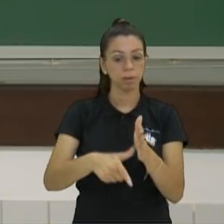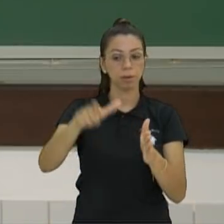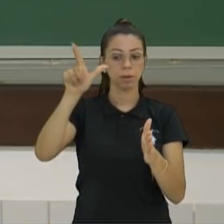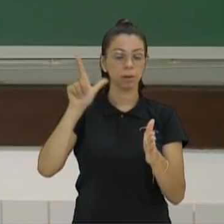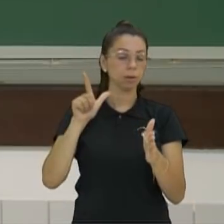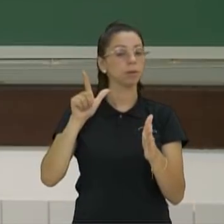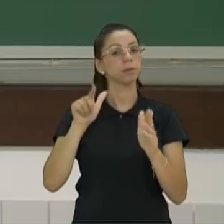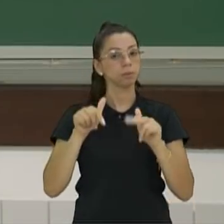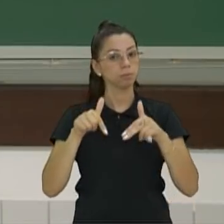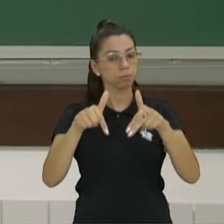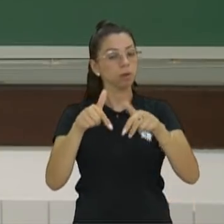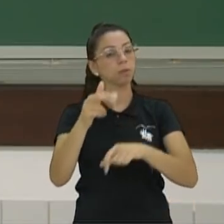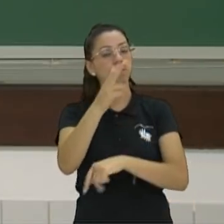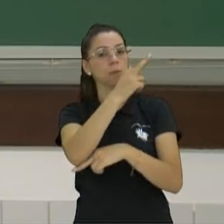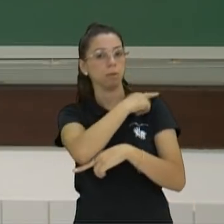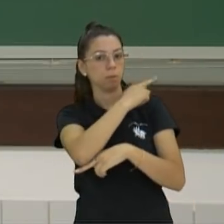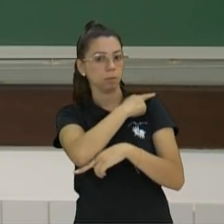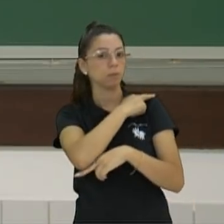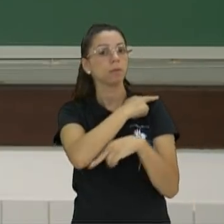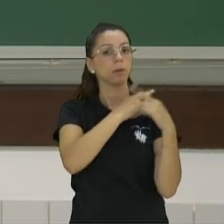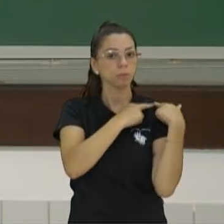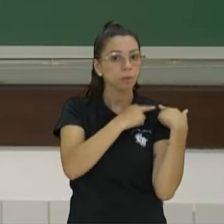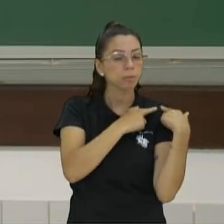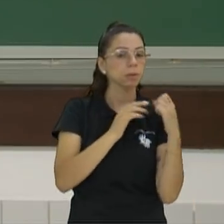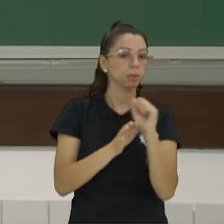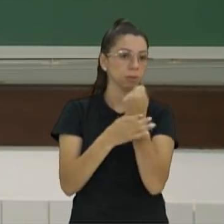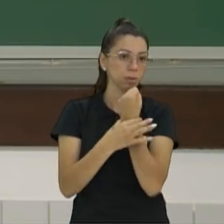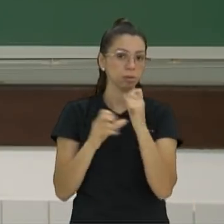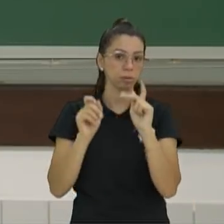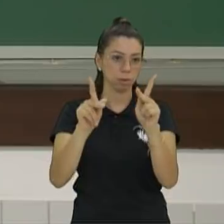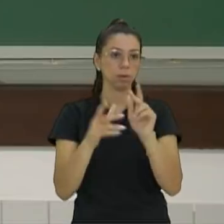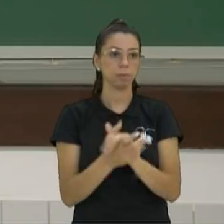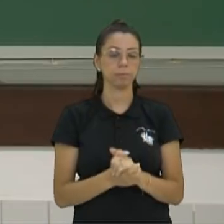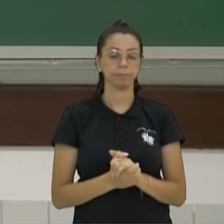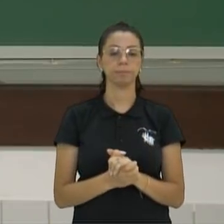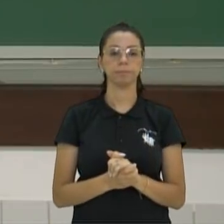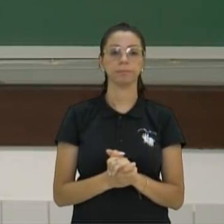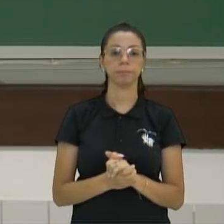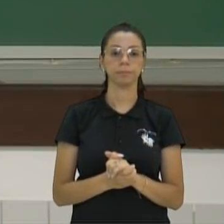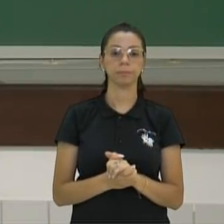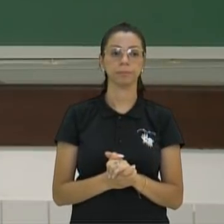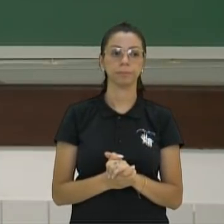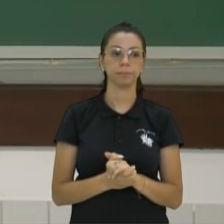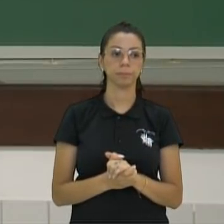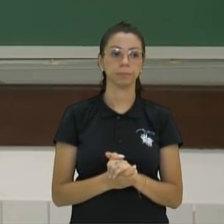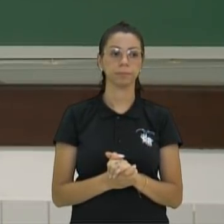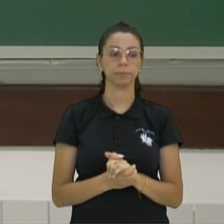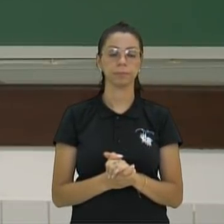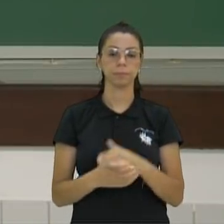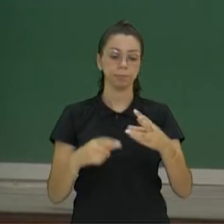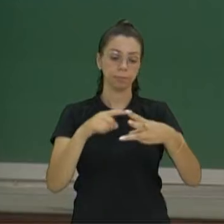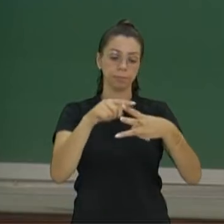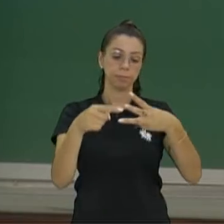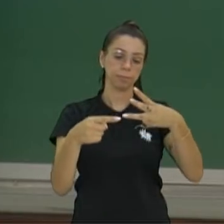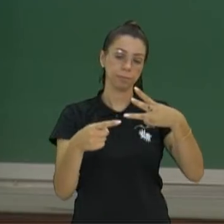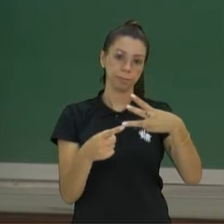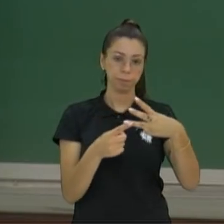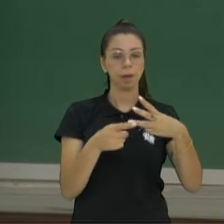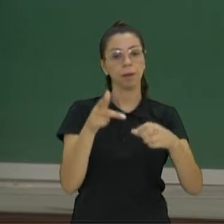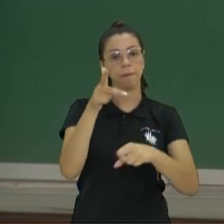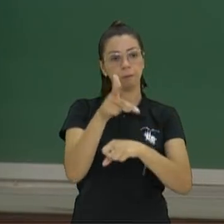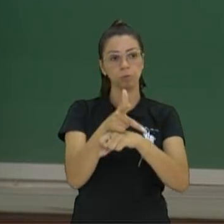que agir com responsabilidade e segurança. Ok, pessoal? E por fim, 3 videozinhos, como sempre teve